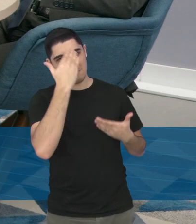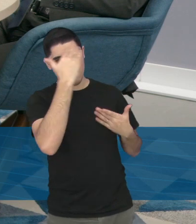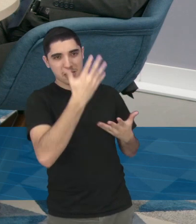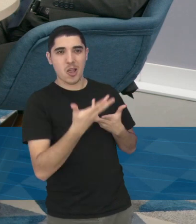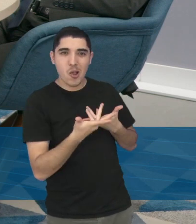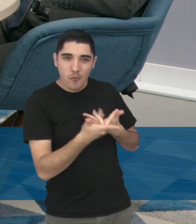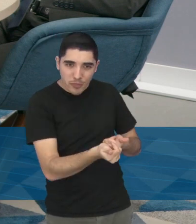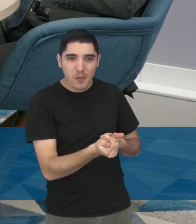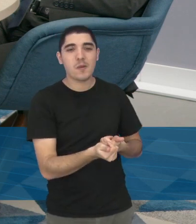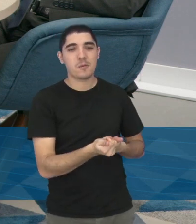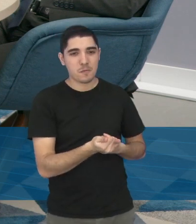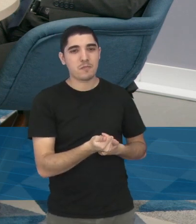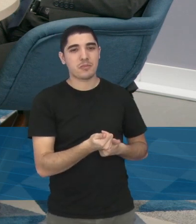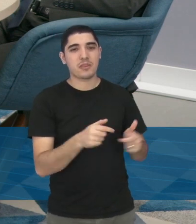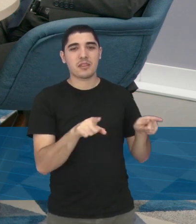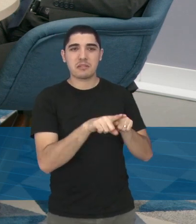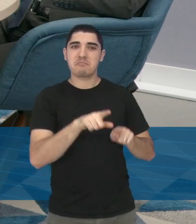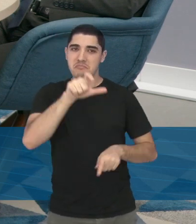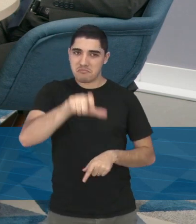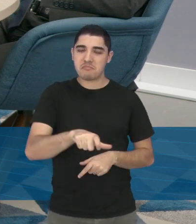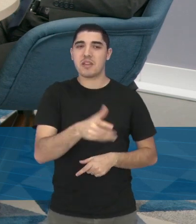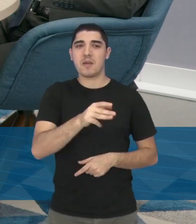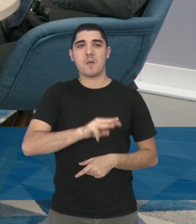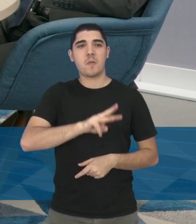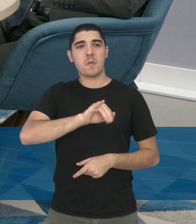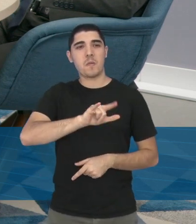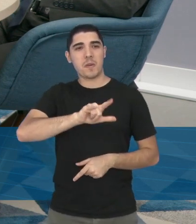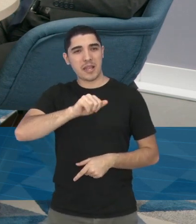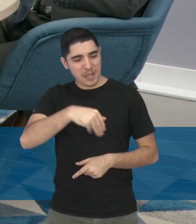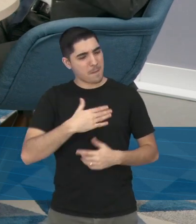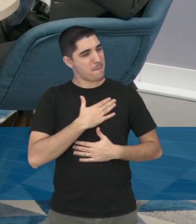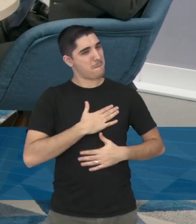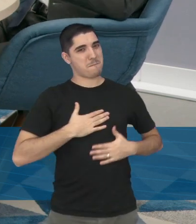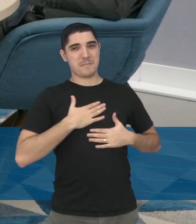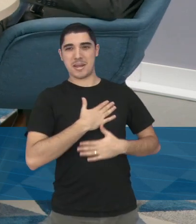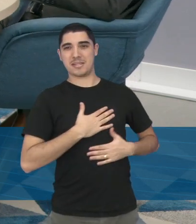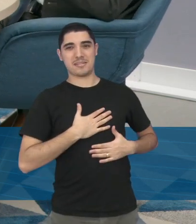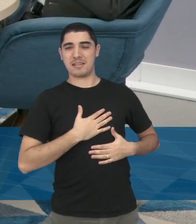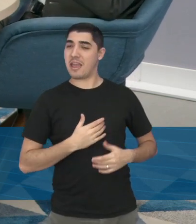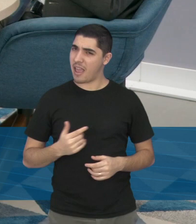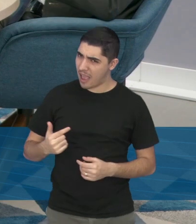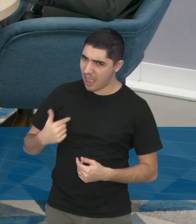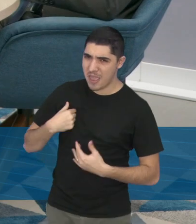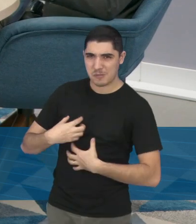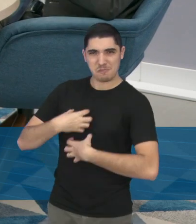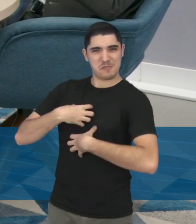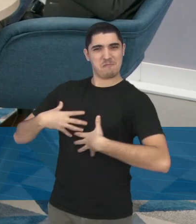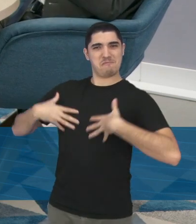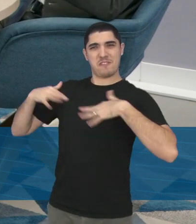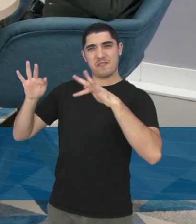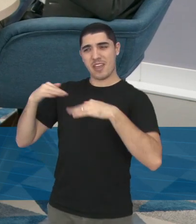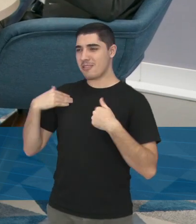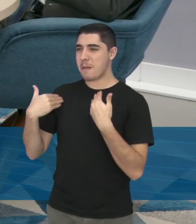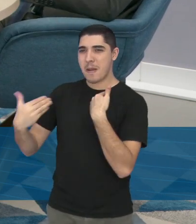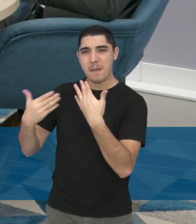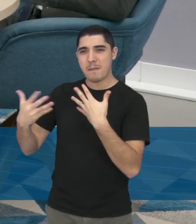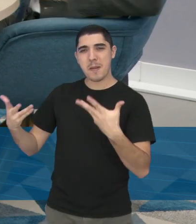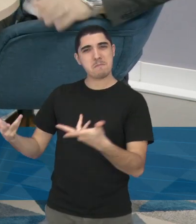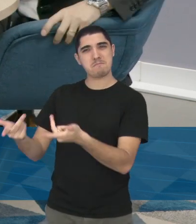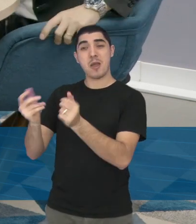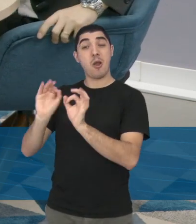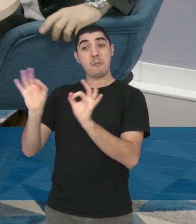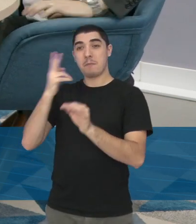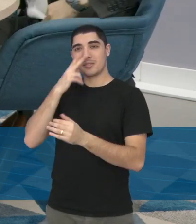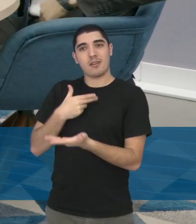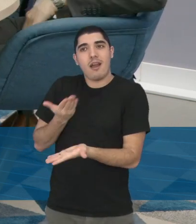eu que agradeço pelo convite. Professor William, foi um prazer. A honra foi minha, tive uma conversa excelente e tive uma aula